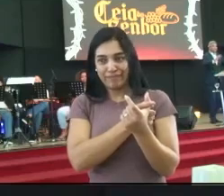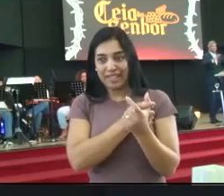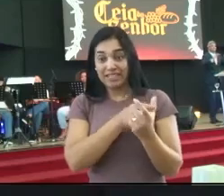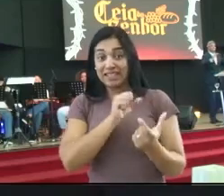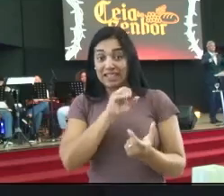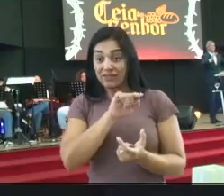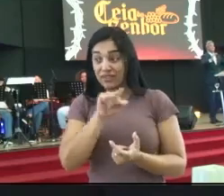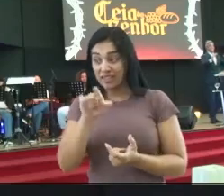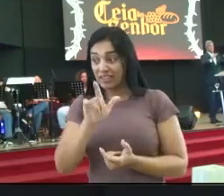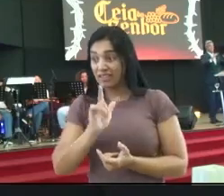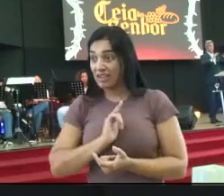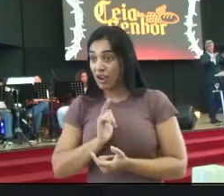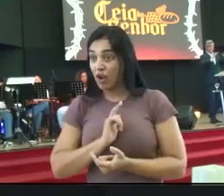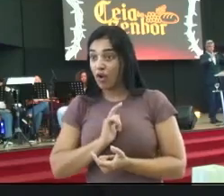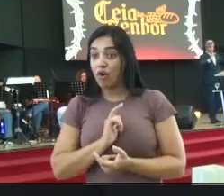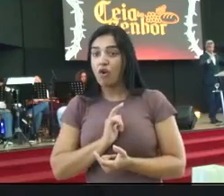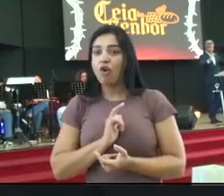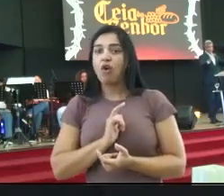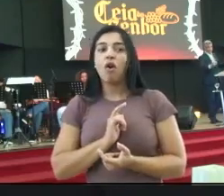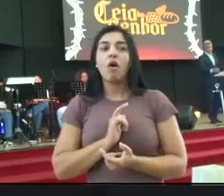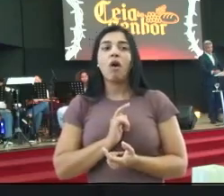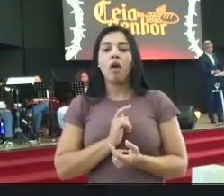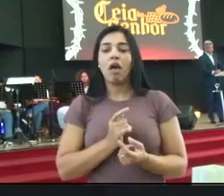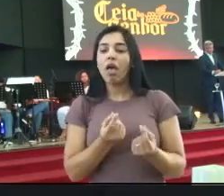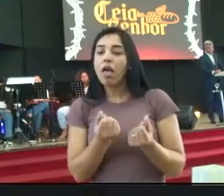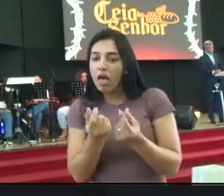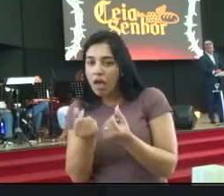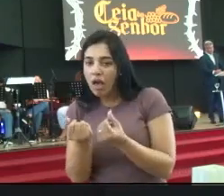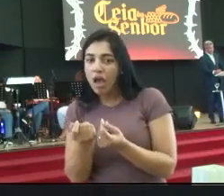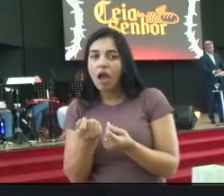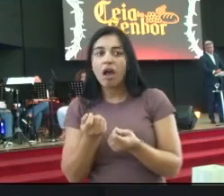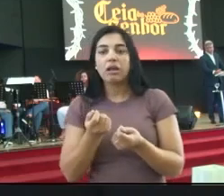Se você já tem uma vida financeira equilibrada,